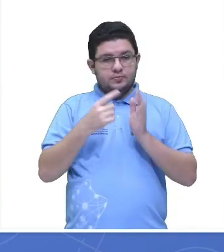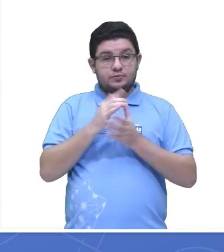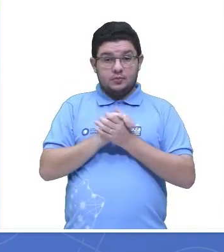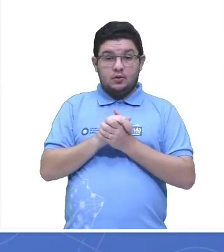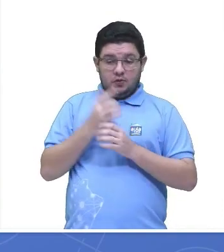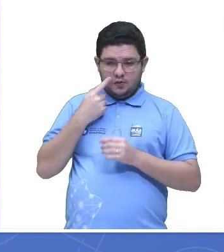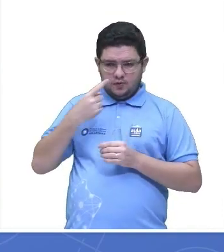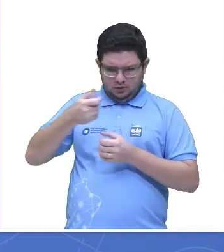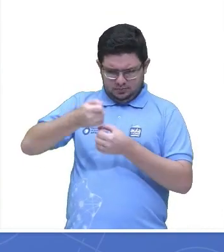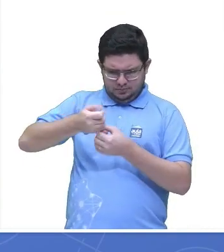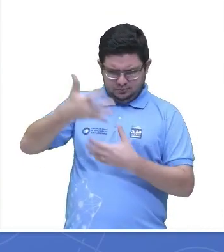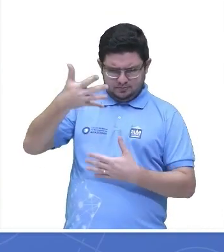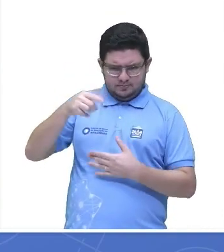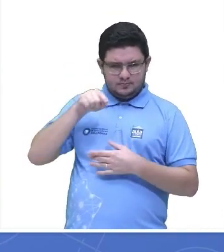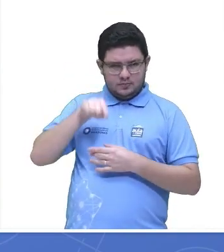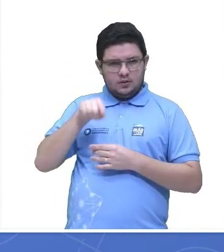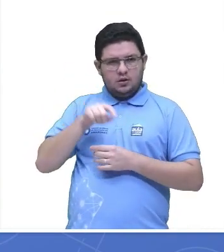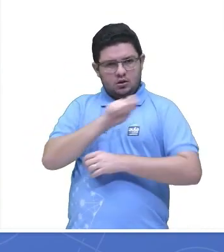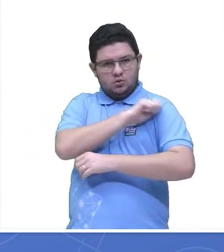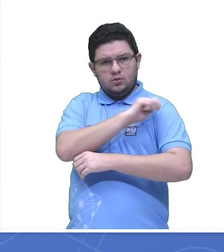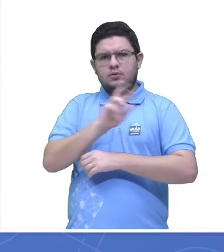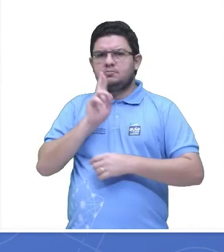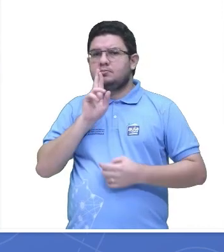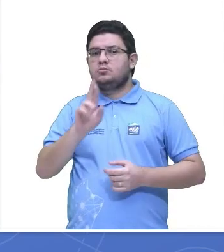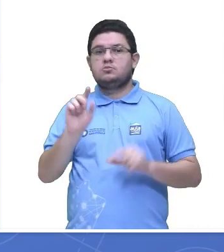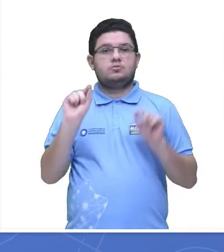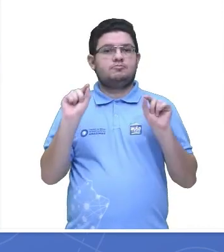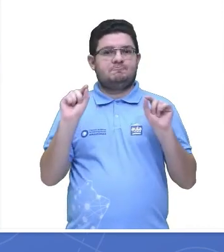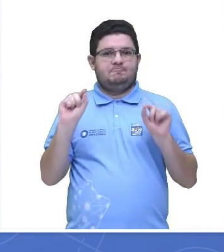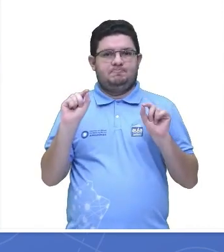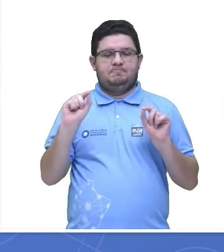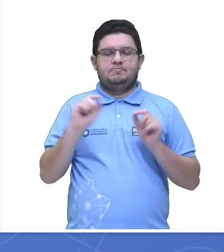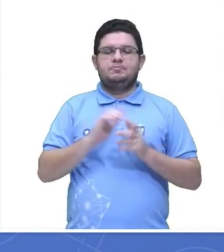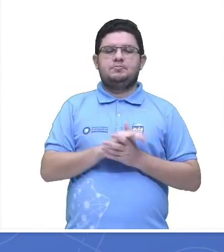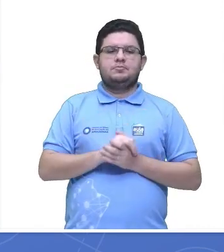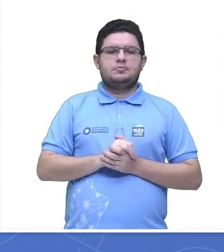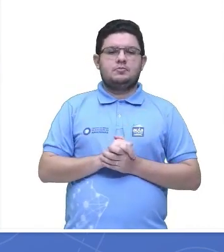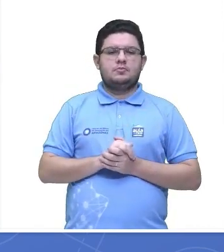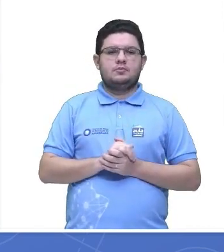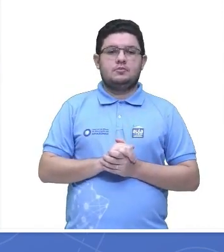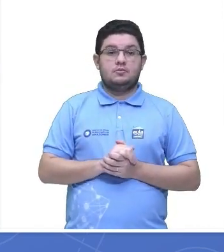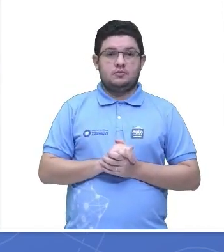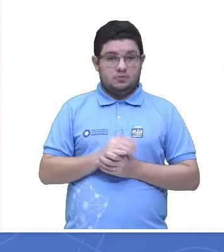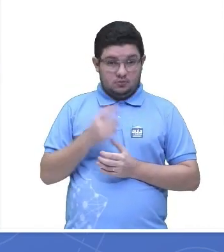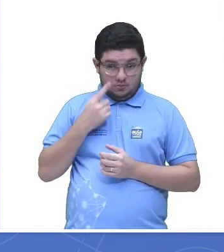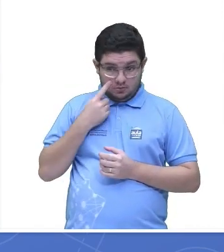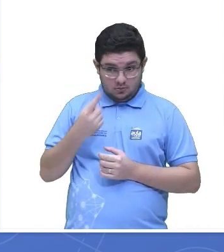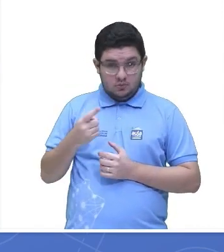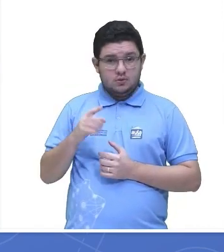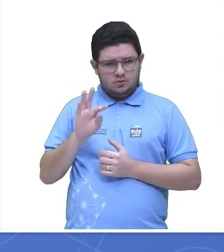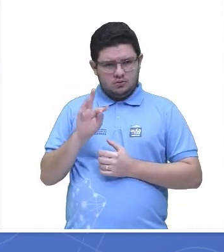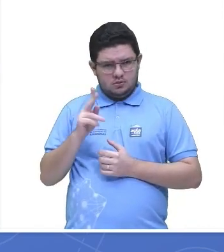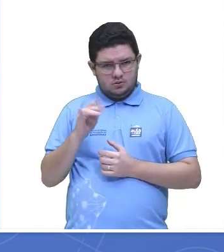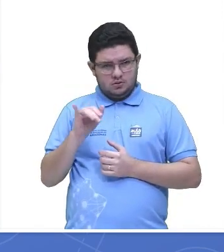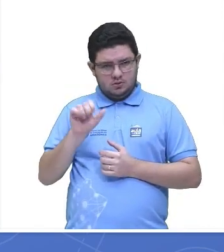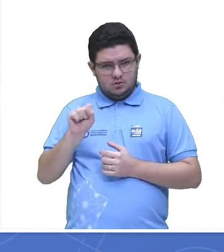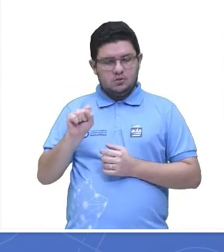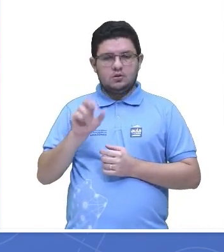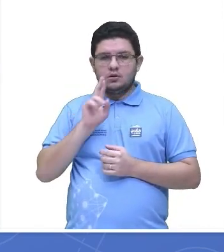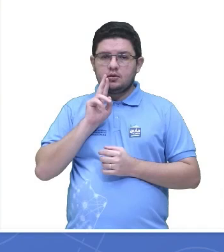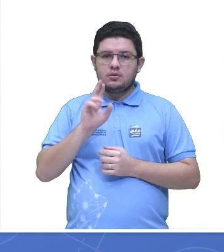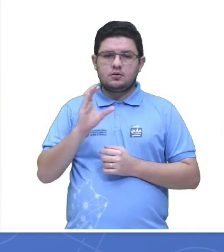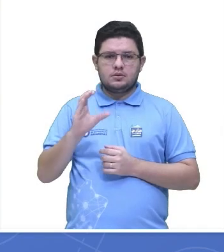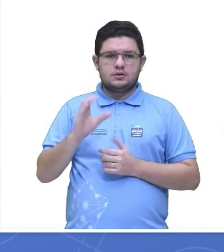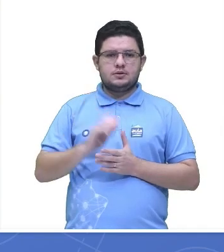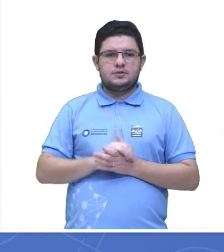aí? Olha só, vamos lá. A Thaisa dizendo que é a letra C,